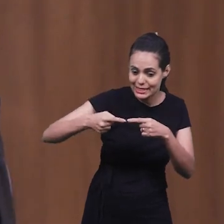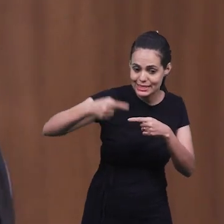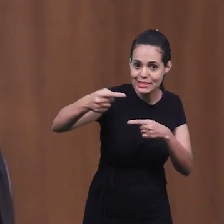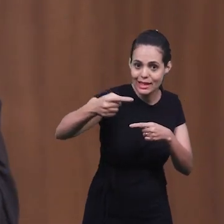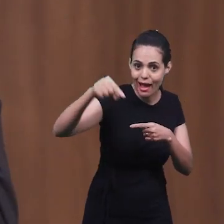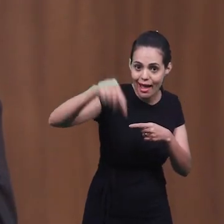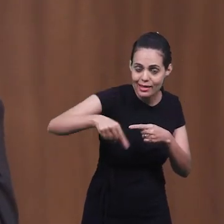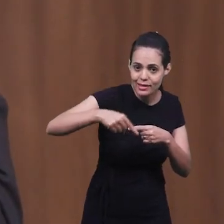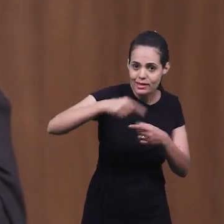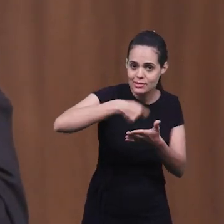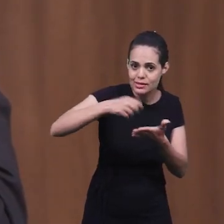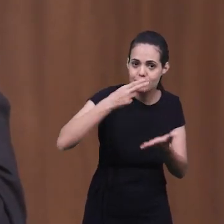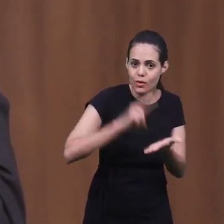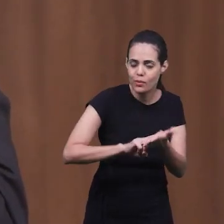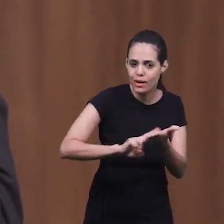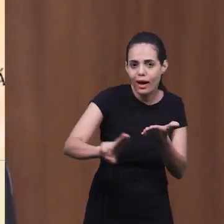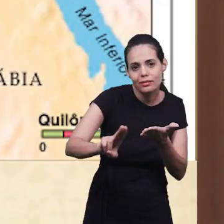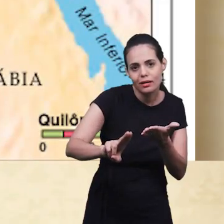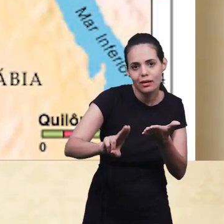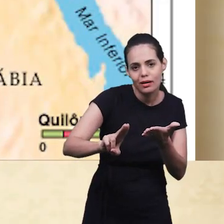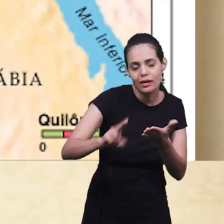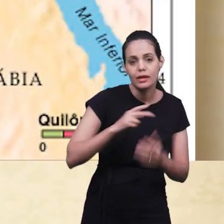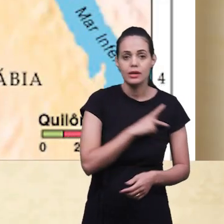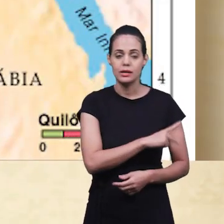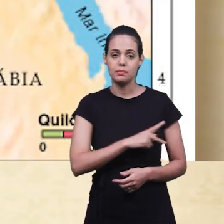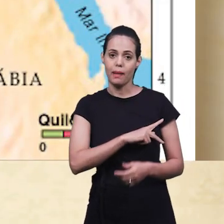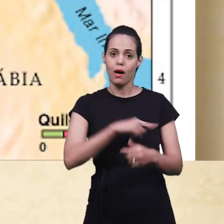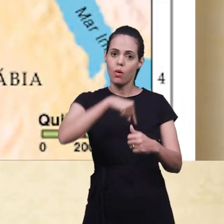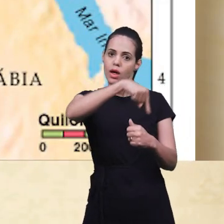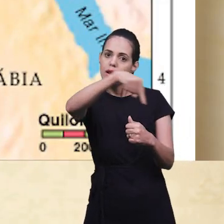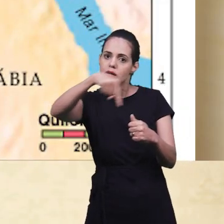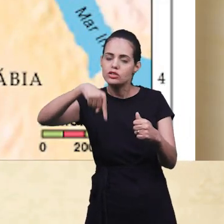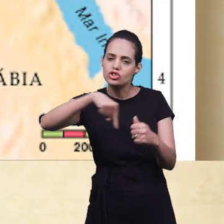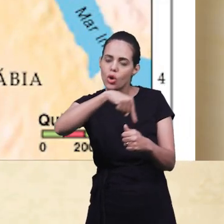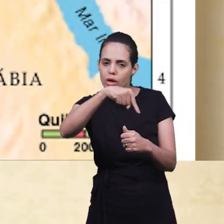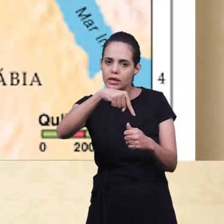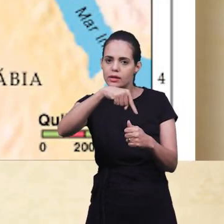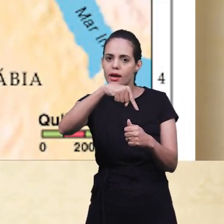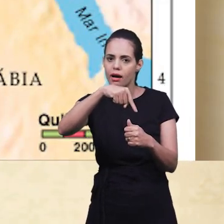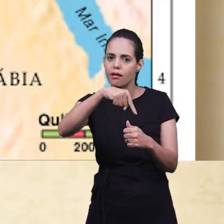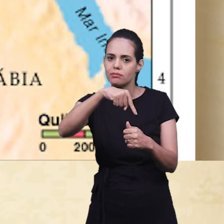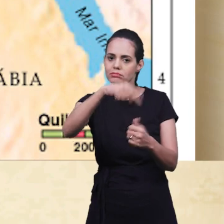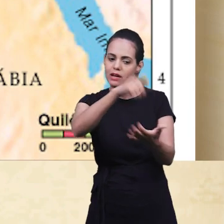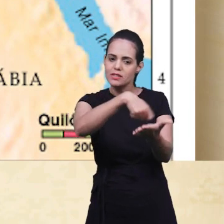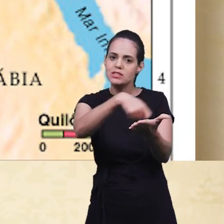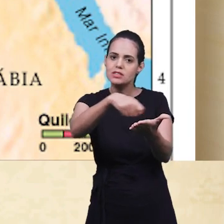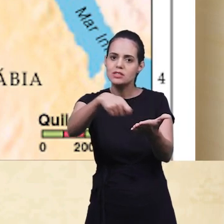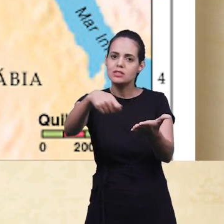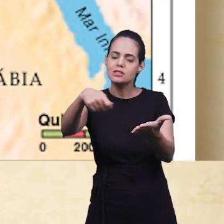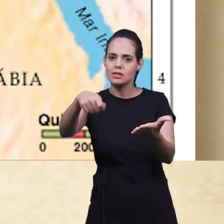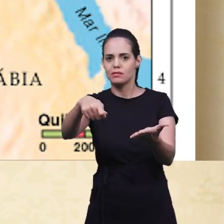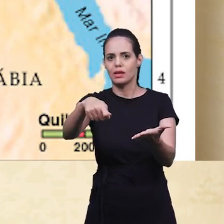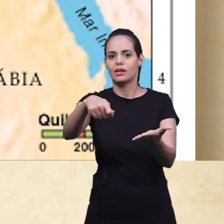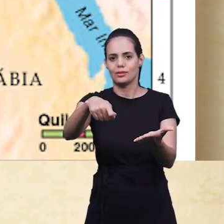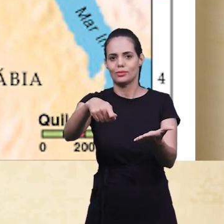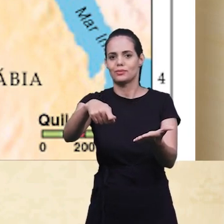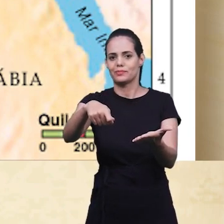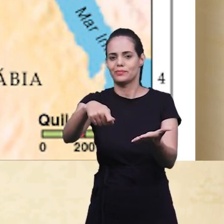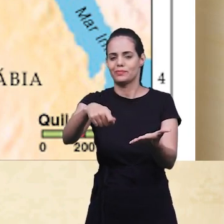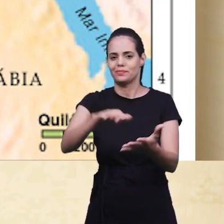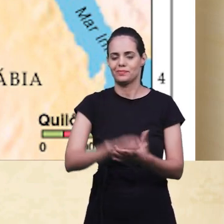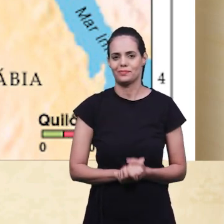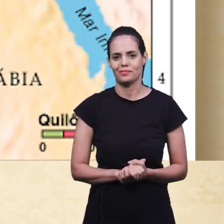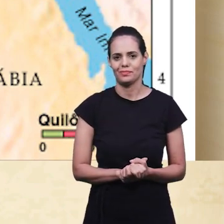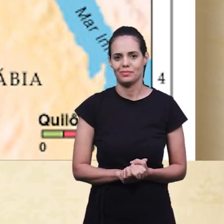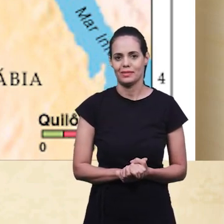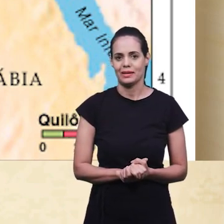provavelmente Paulo estivesse ali em Antioquia da Síria, porque é desse local de onde ele vai sair